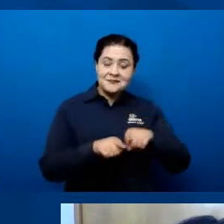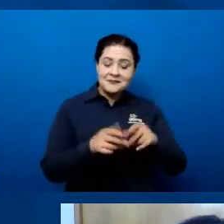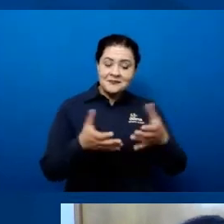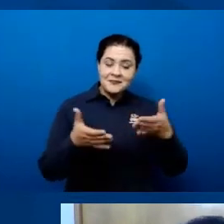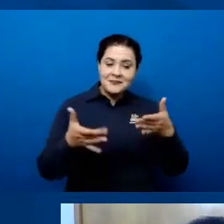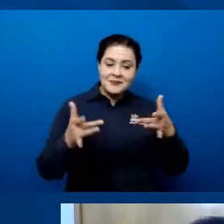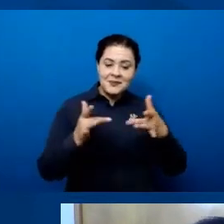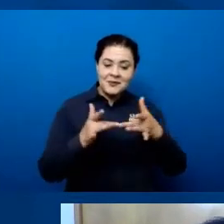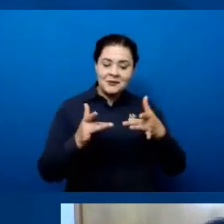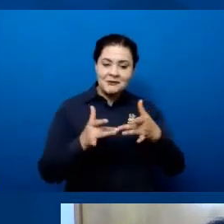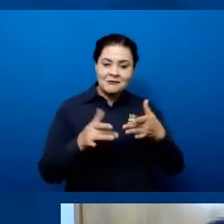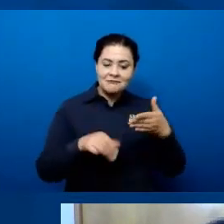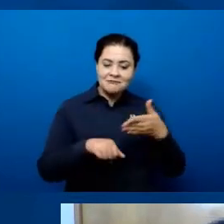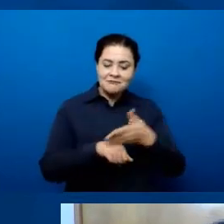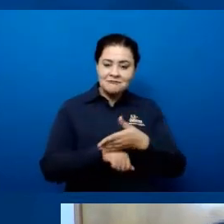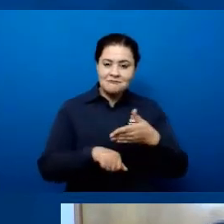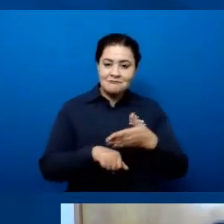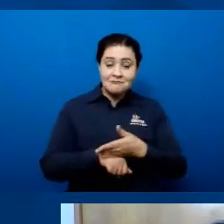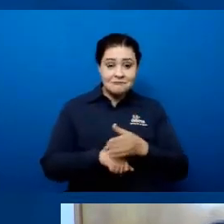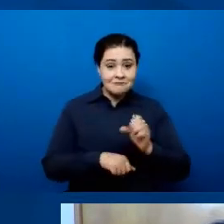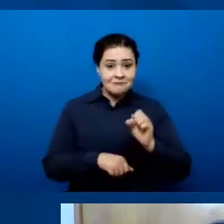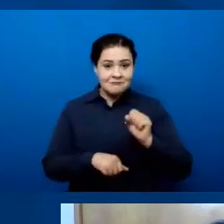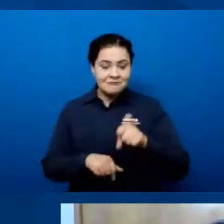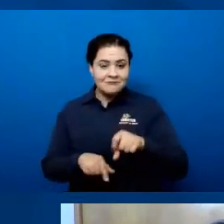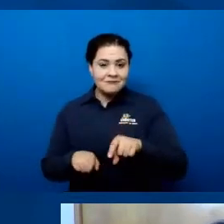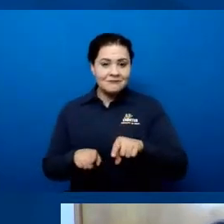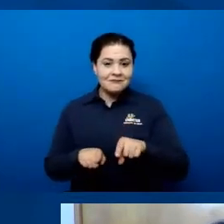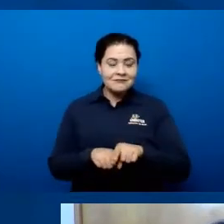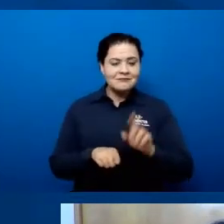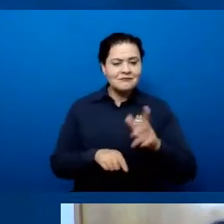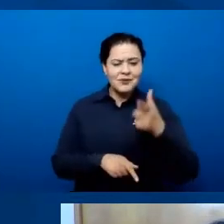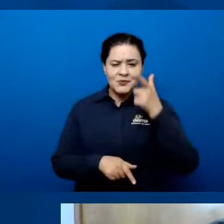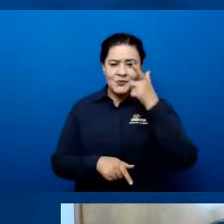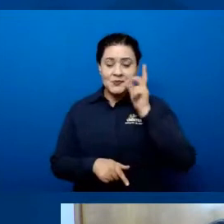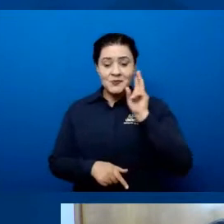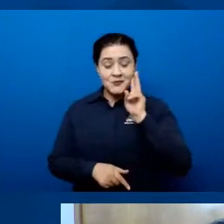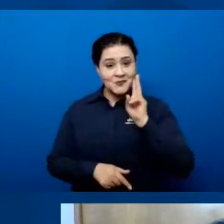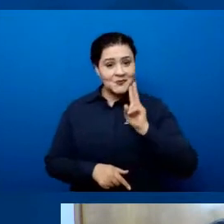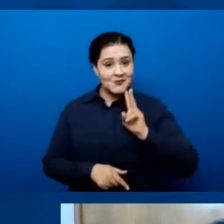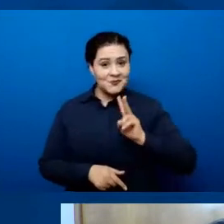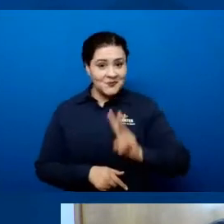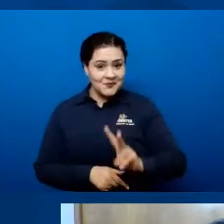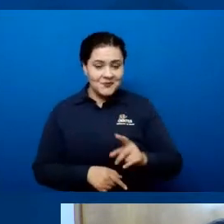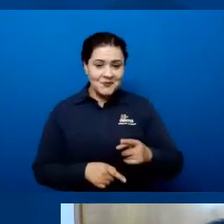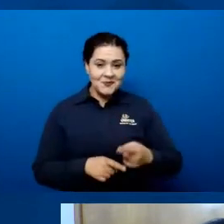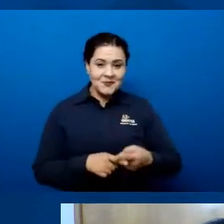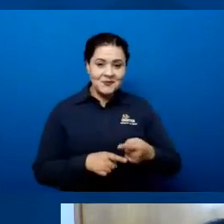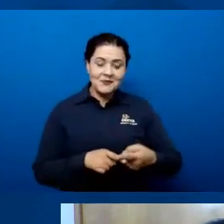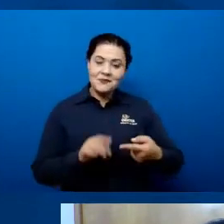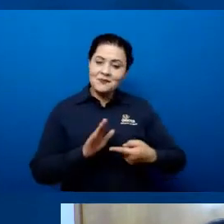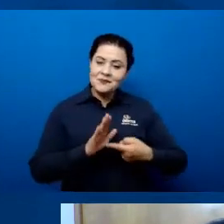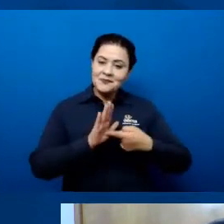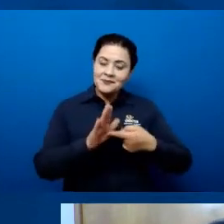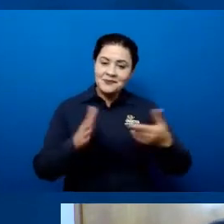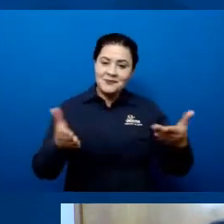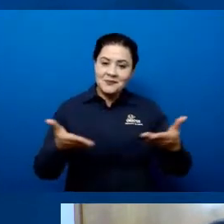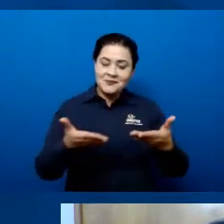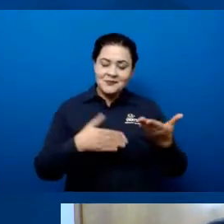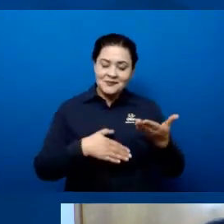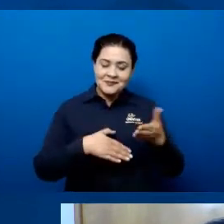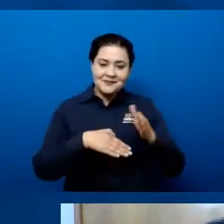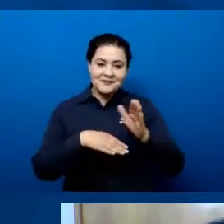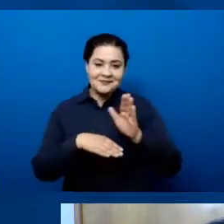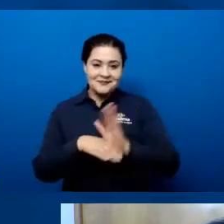acessar aí bastante, né? Já está conseguindo ver, né? Eu trouxe isso aí para contribuir um pouco mais